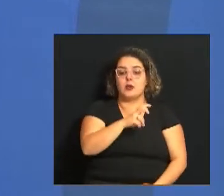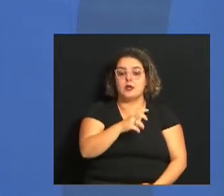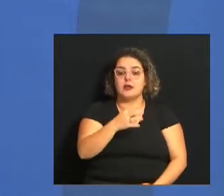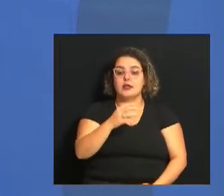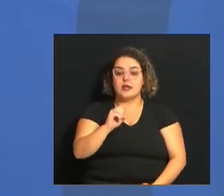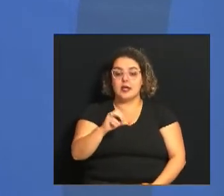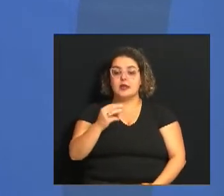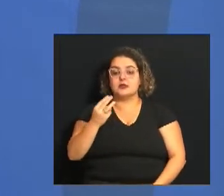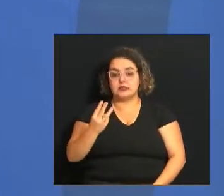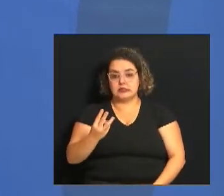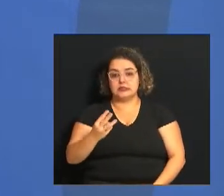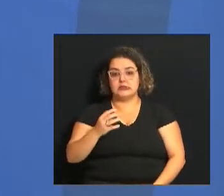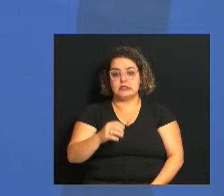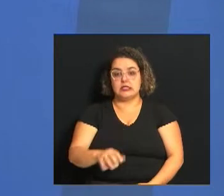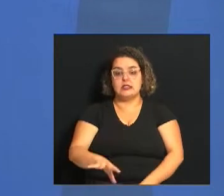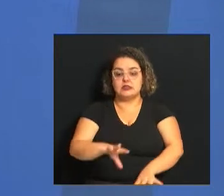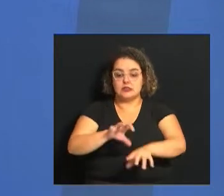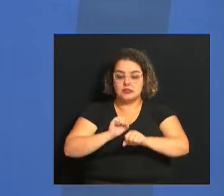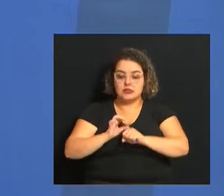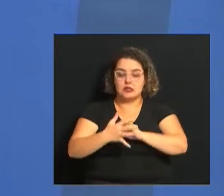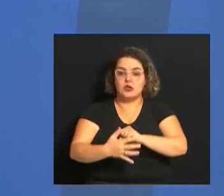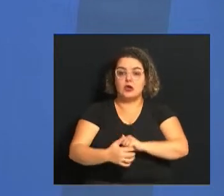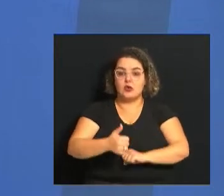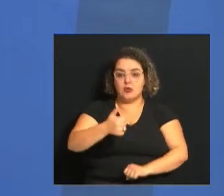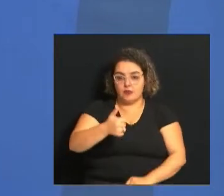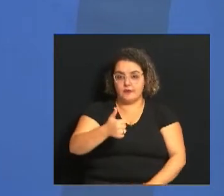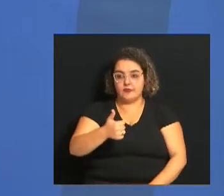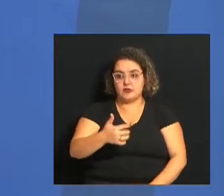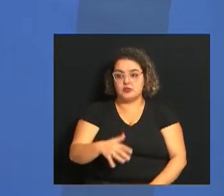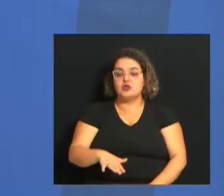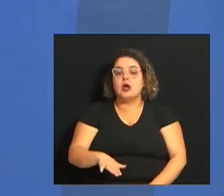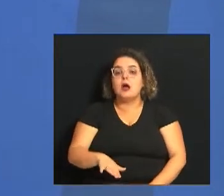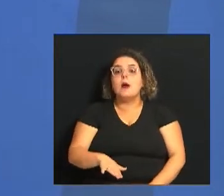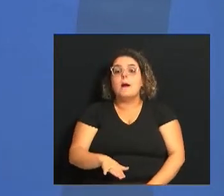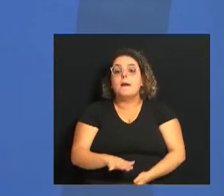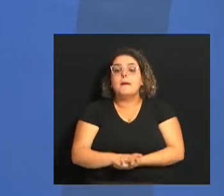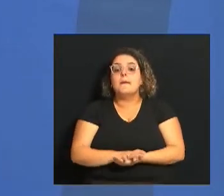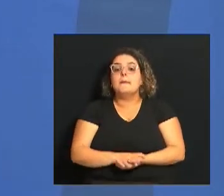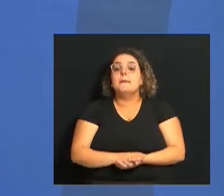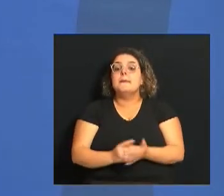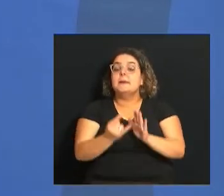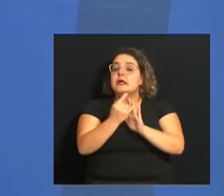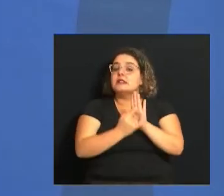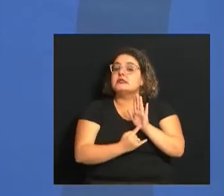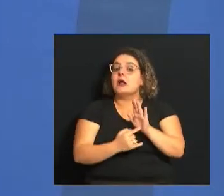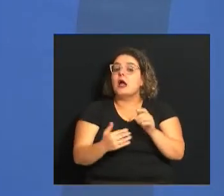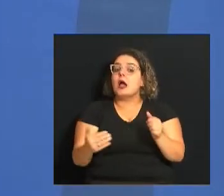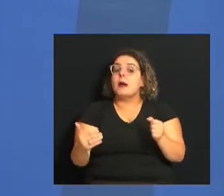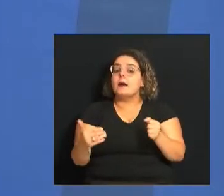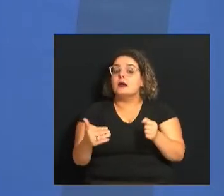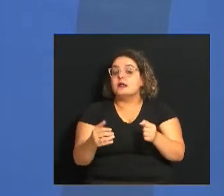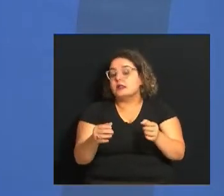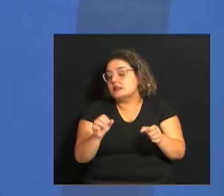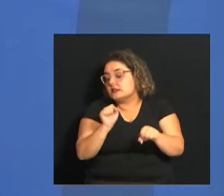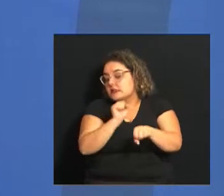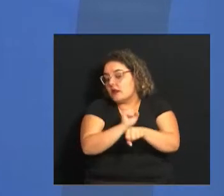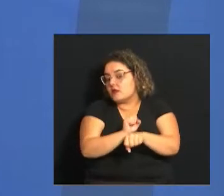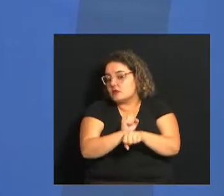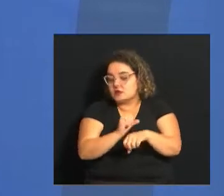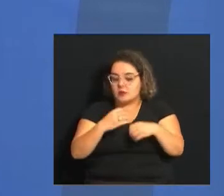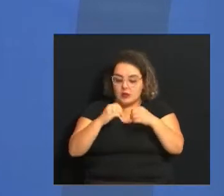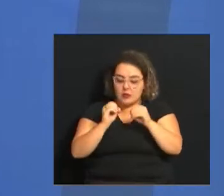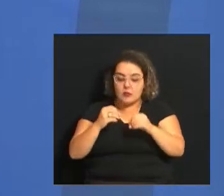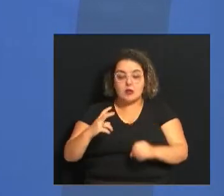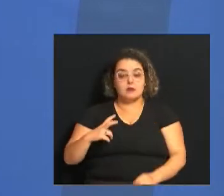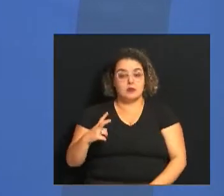1.503 casos a mais da Covid-19. Segundo o documento, são dados represados de laboratórios privados. A